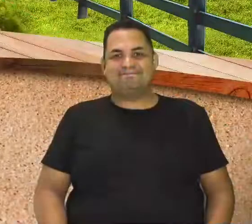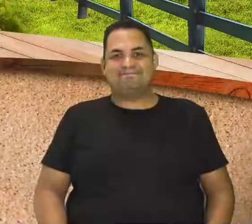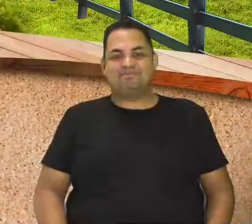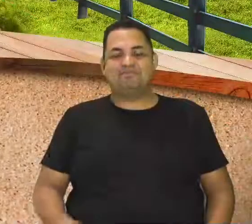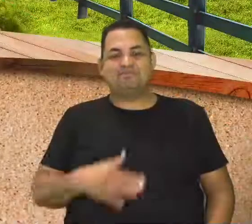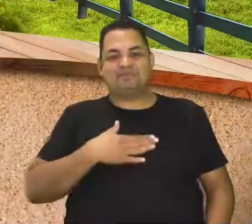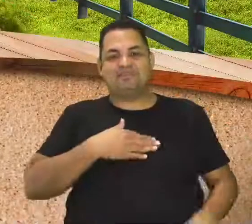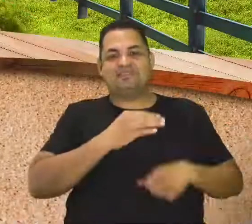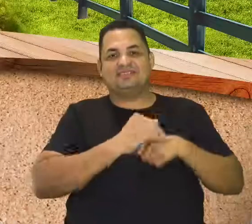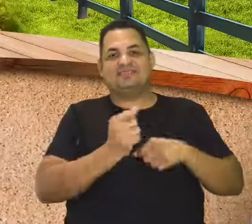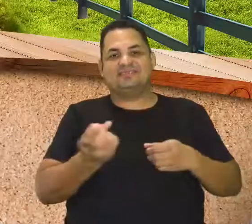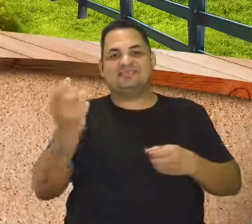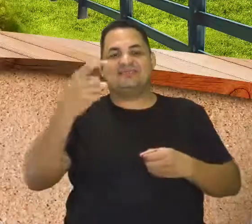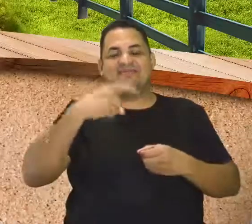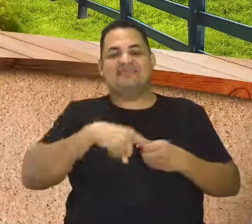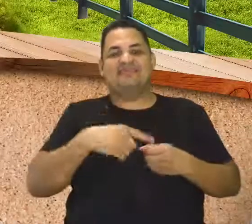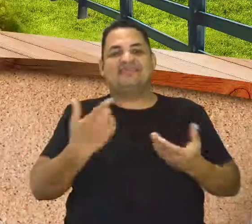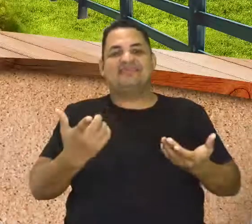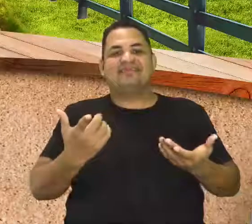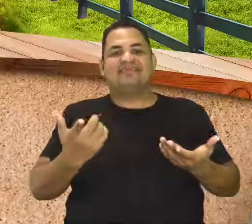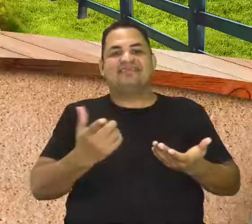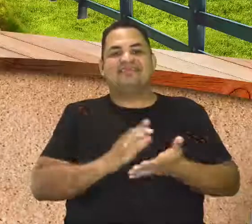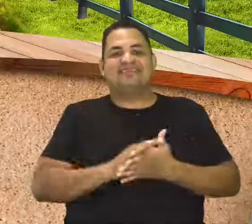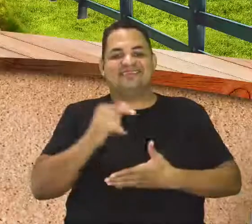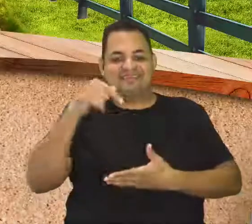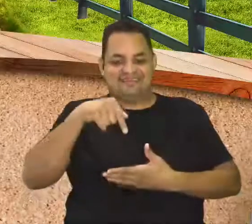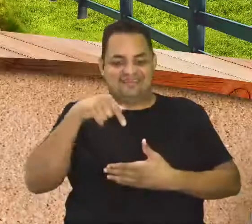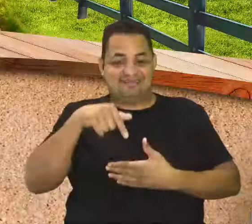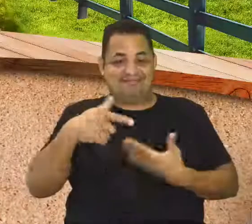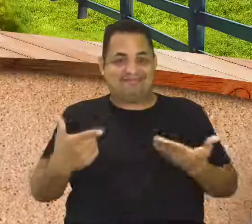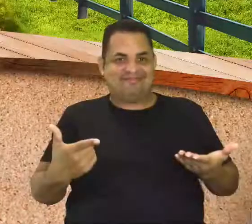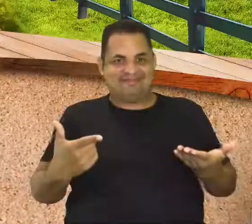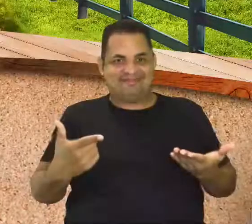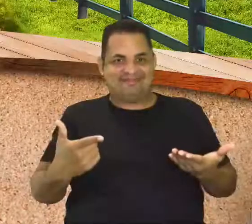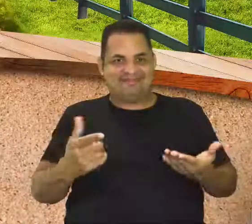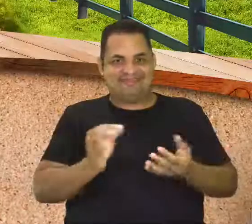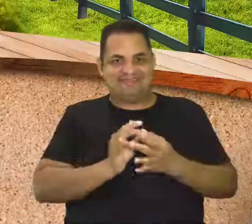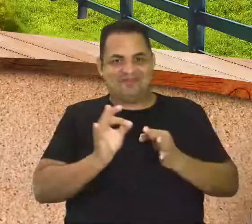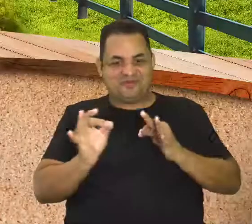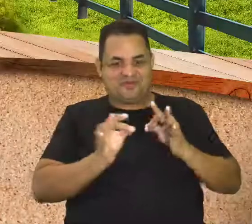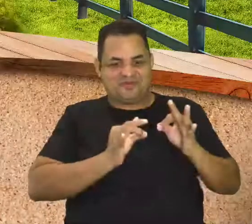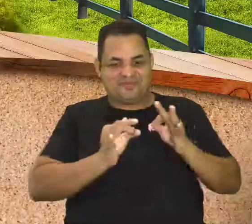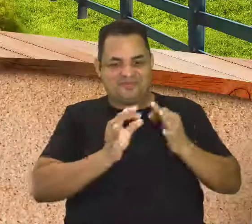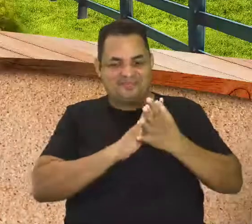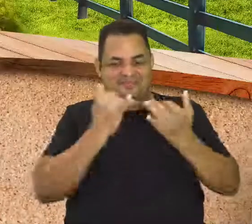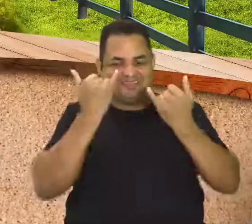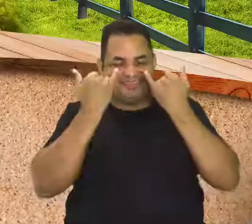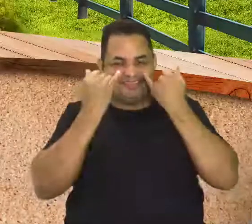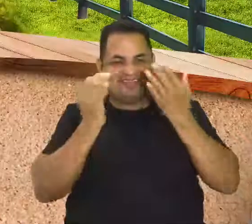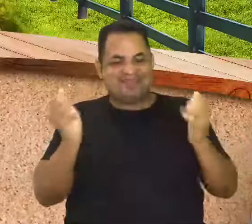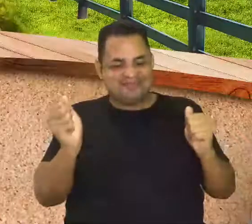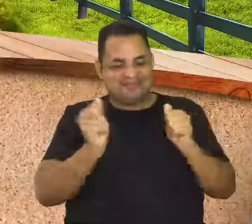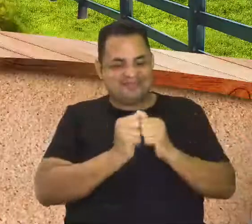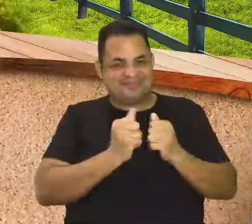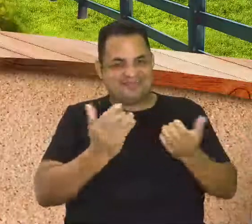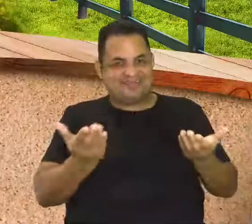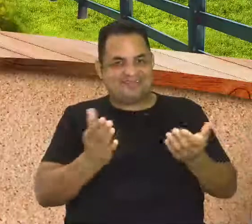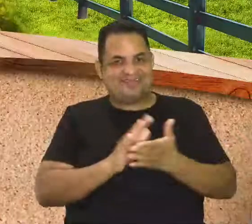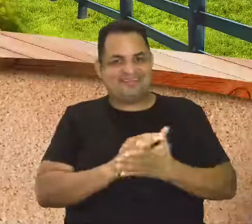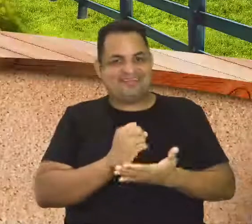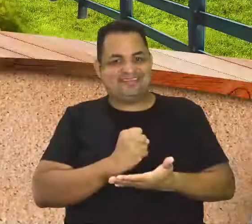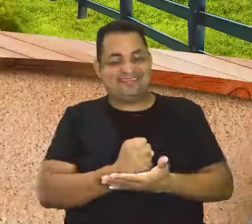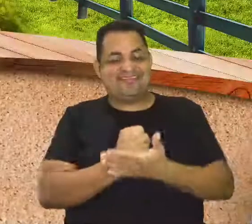Meus queridos, voltamos. Eu aqui, ó, construindo a informação com vocês, com o auxílio